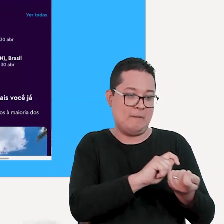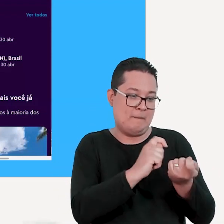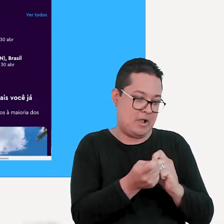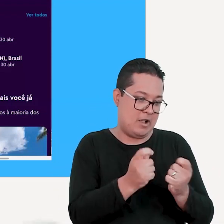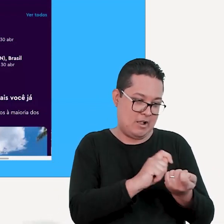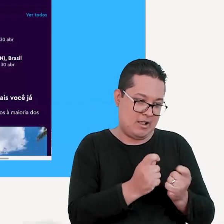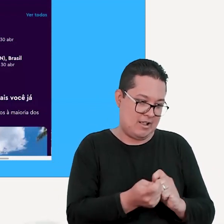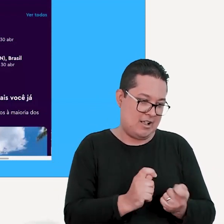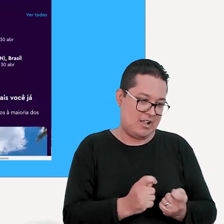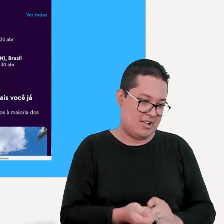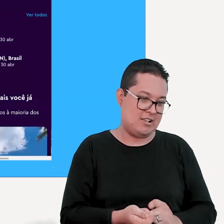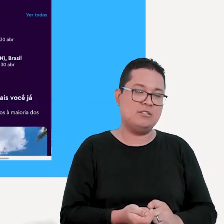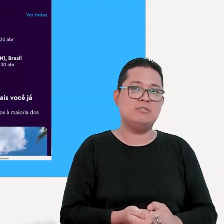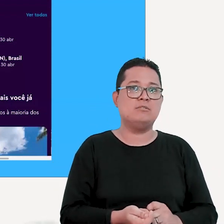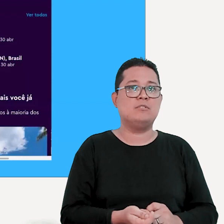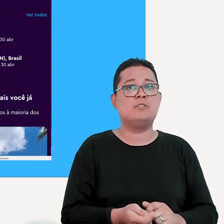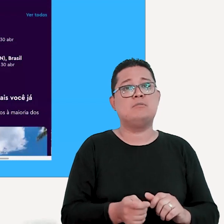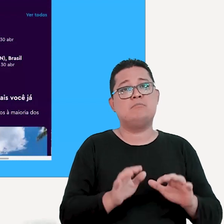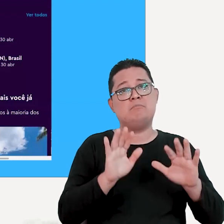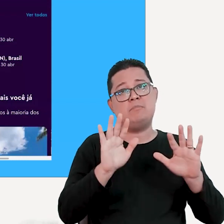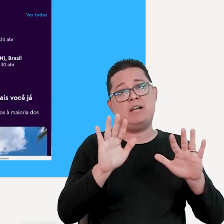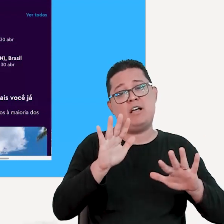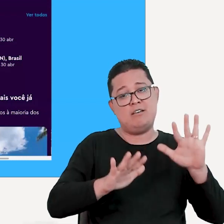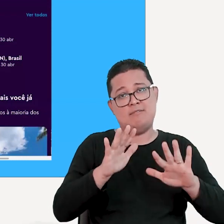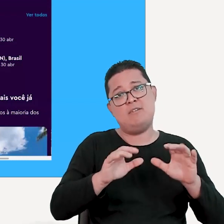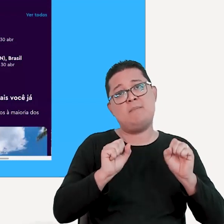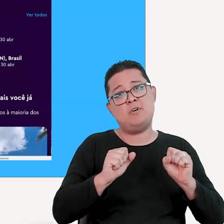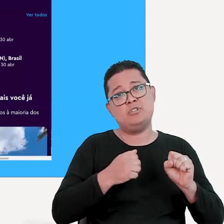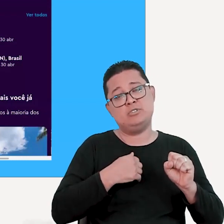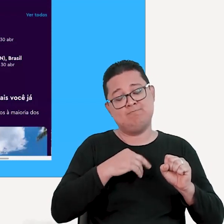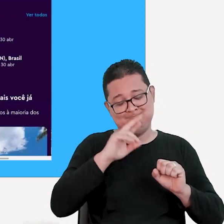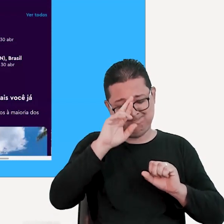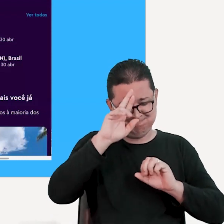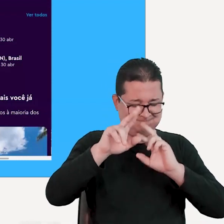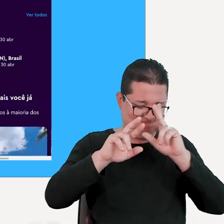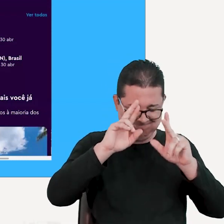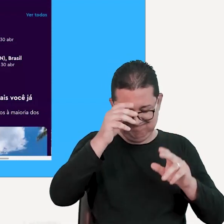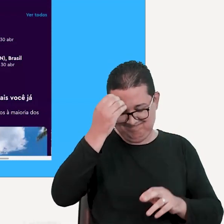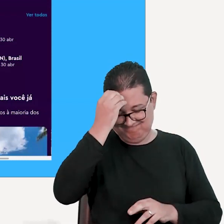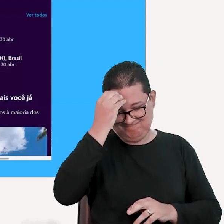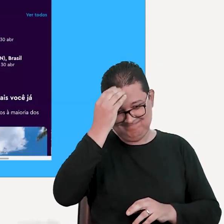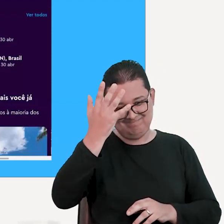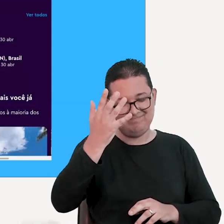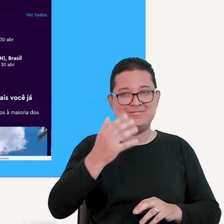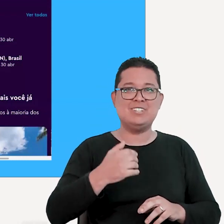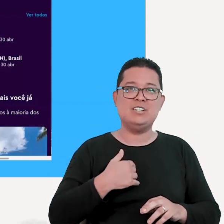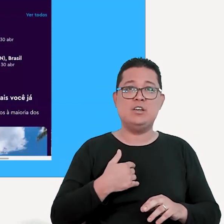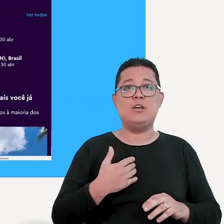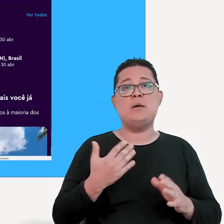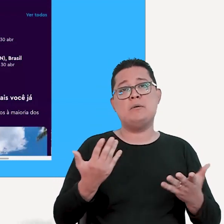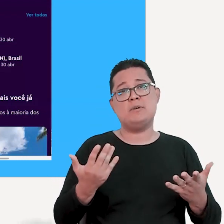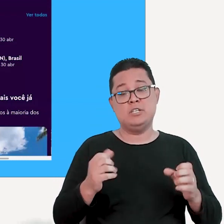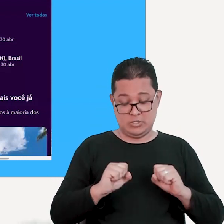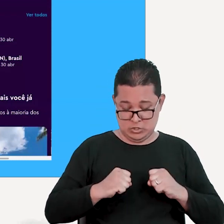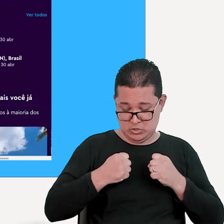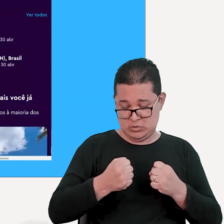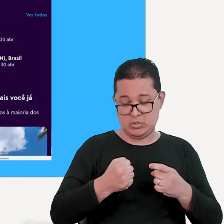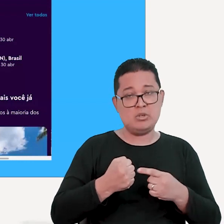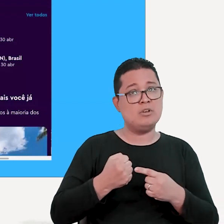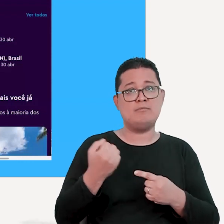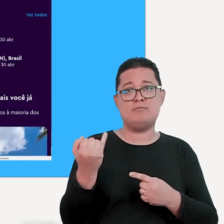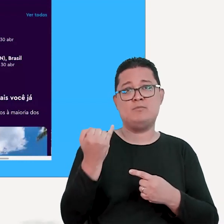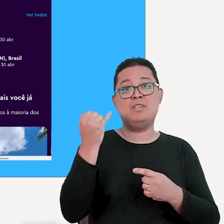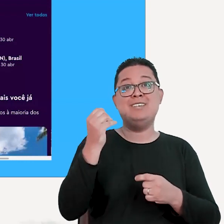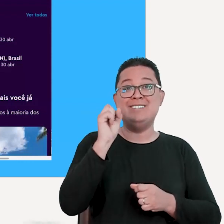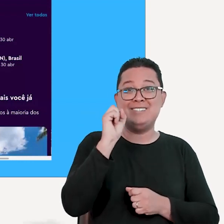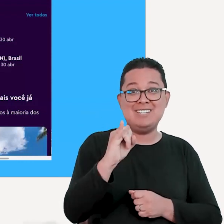O importante é a gente sempre tentar e sempre colocar isso em prática. Se a gente só colocar isso de vez em quando, a gente perde a prática e a